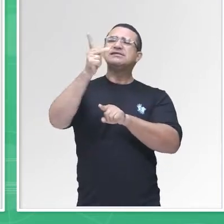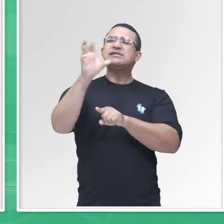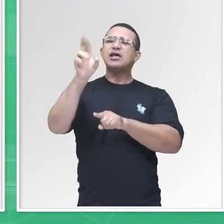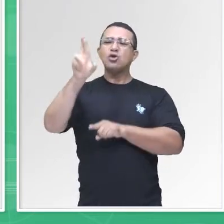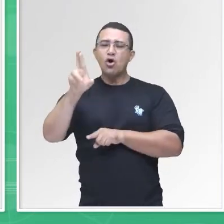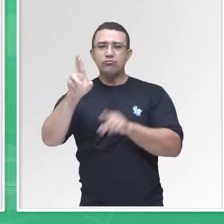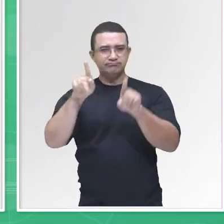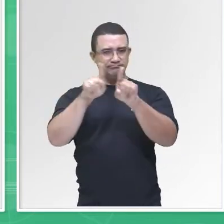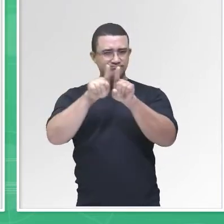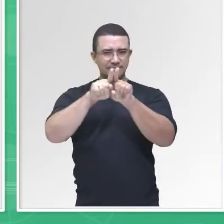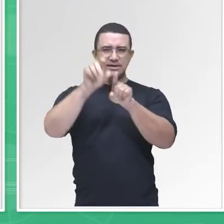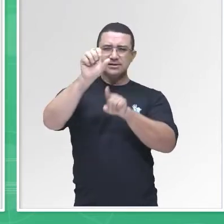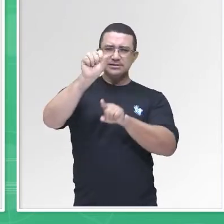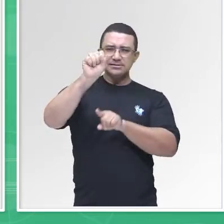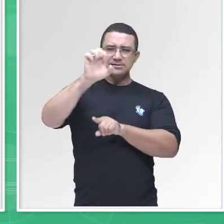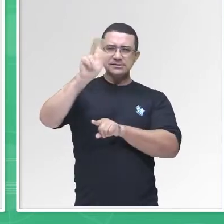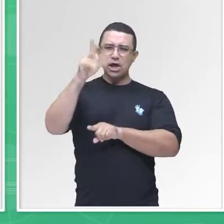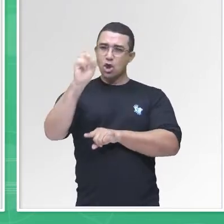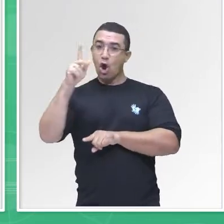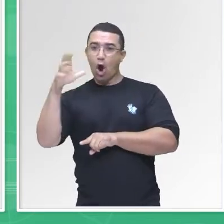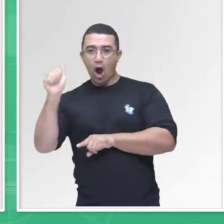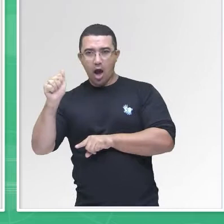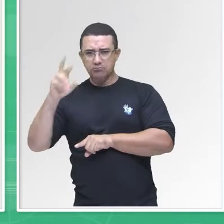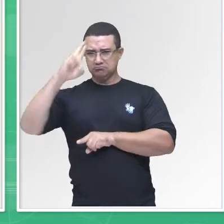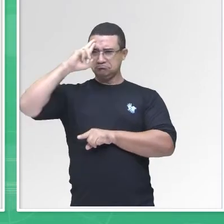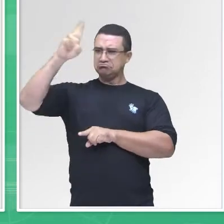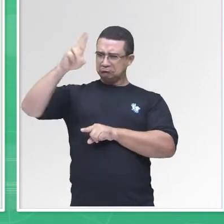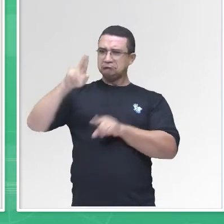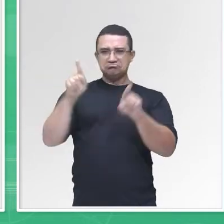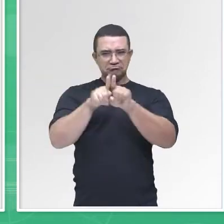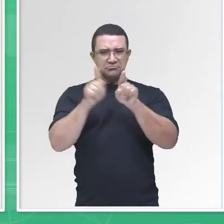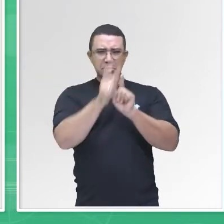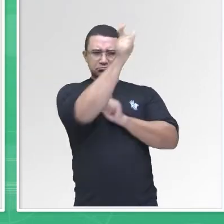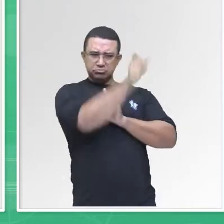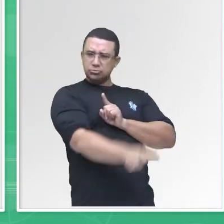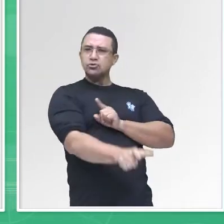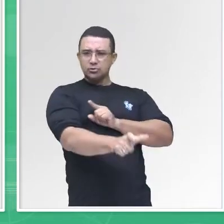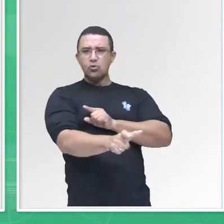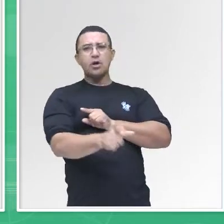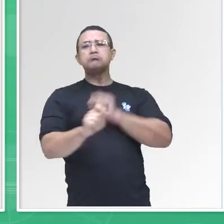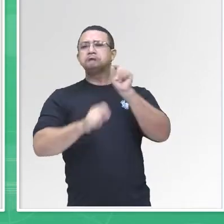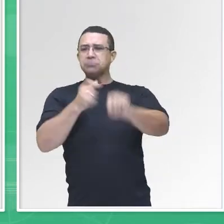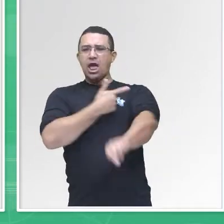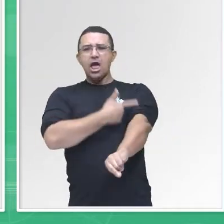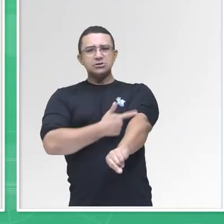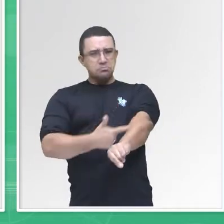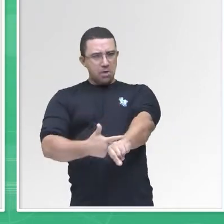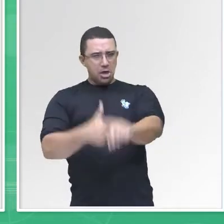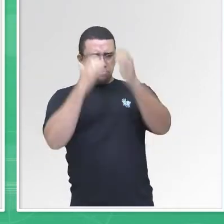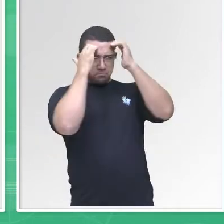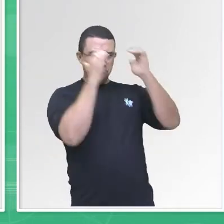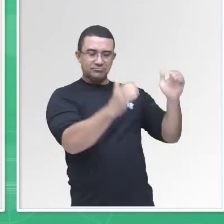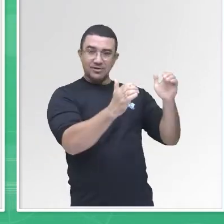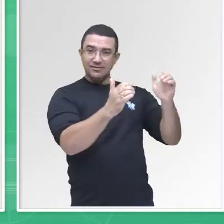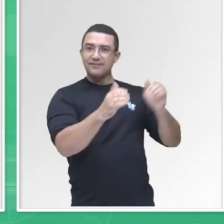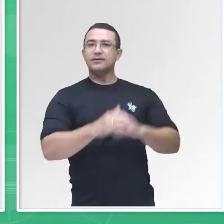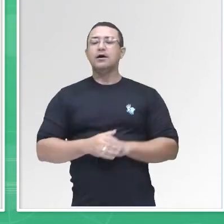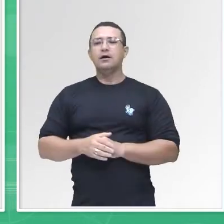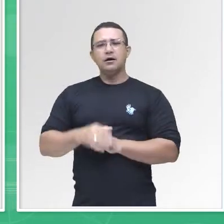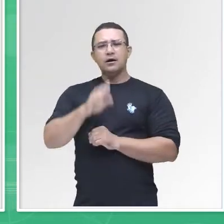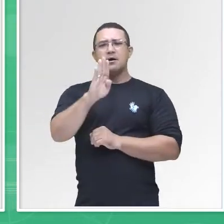do respeito, da hierarquia social, né? Simplesmente você quer dizer que está tudo bem. Bien, gracias.